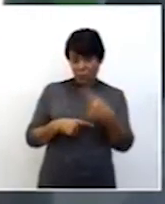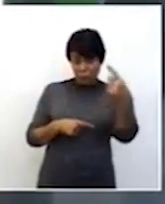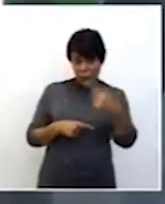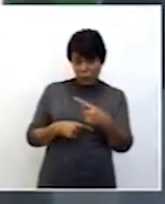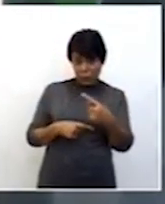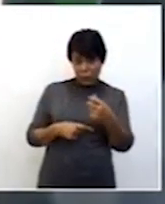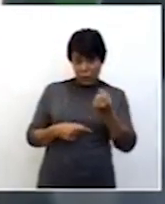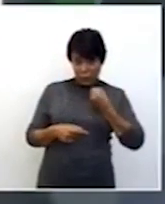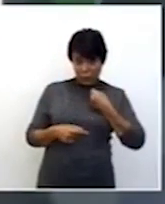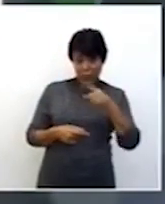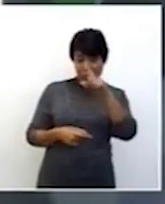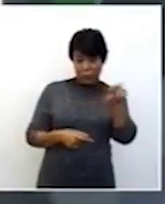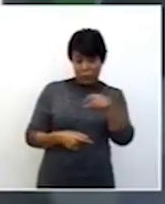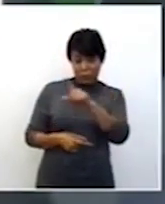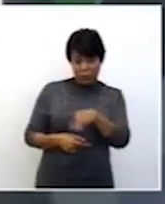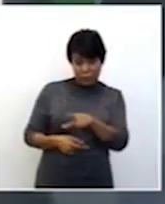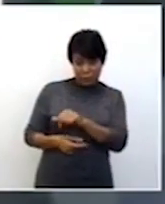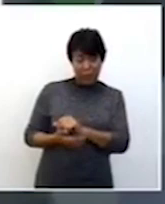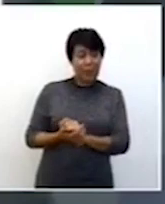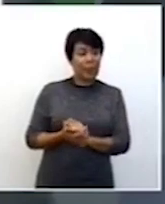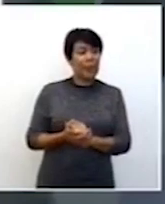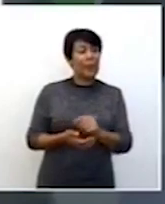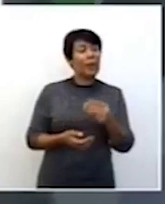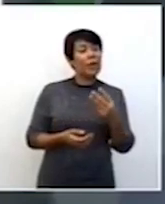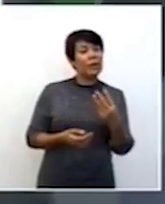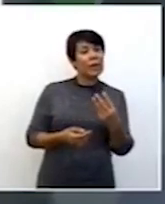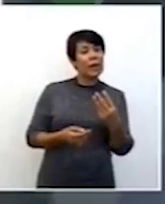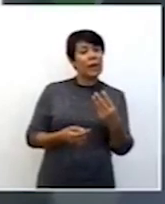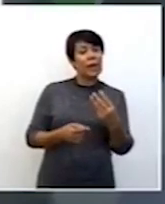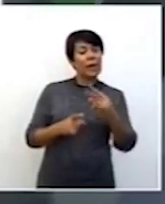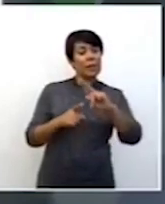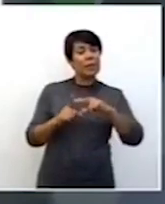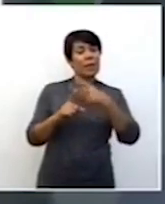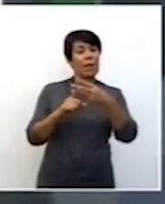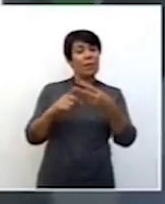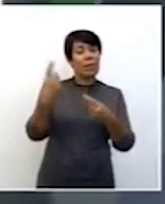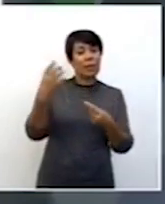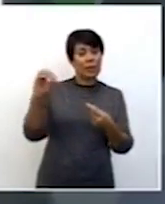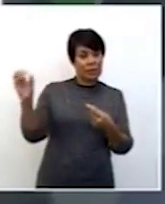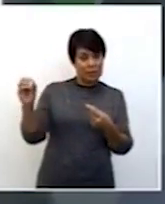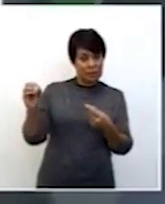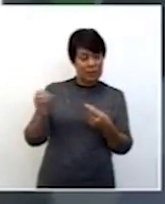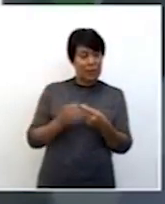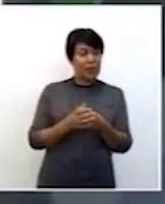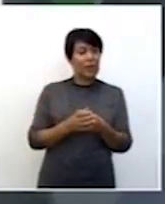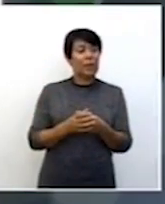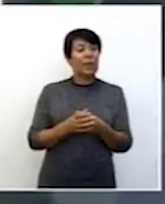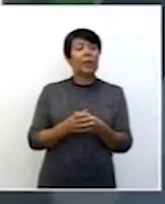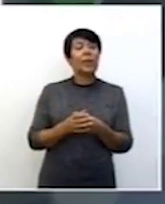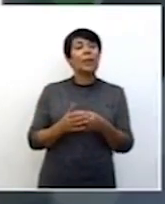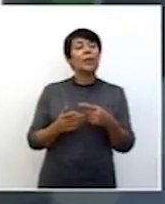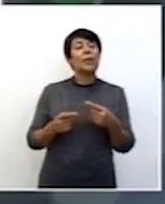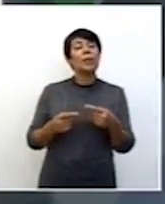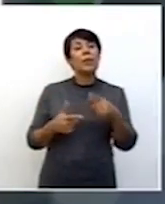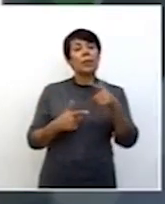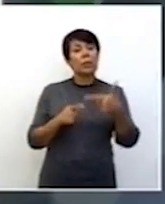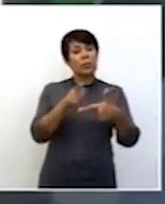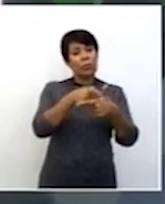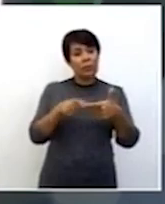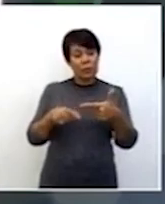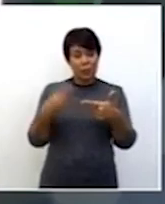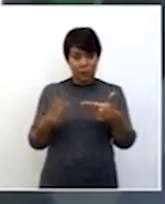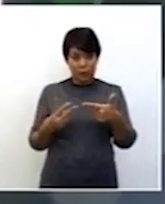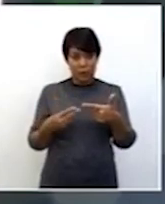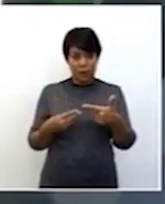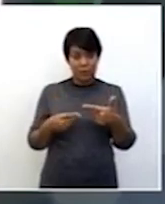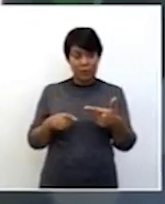ter 2 vezes 3 elevado a 100, ó, não estou resolvendo, 3 a 100, dividido por 2, ó. Eu